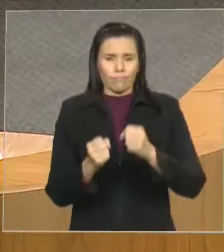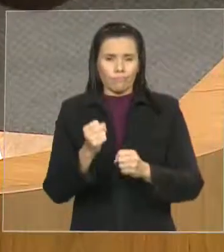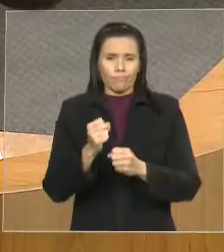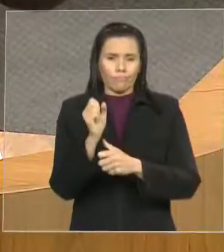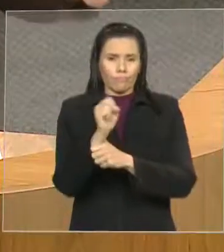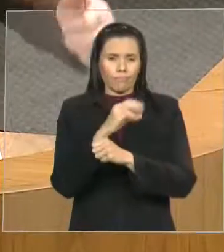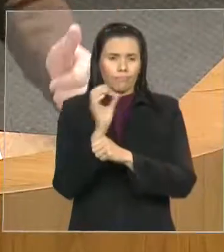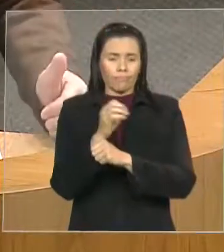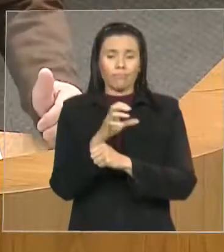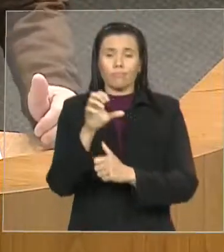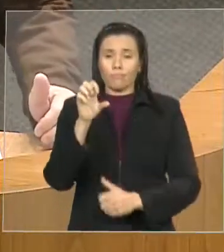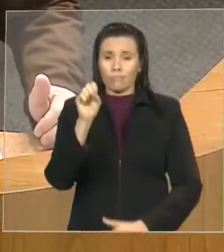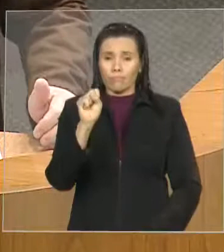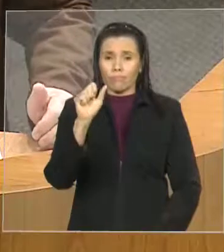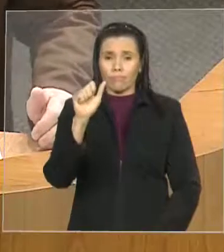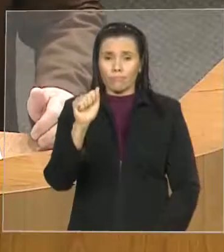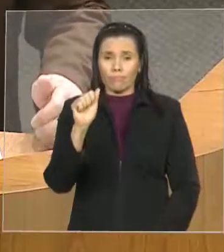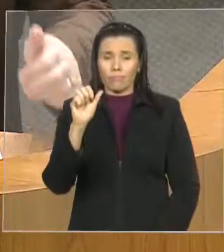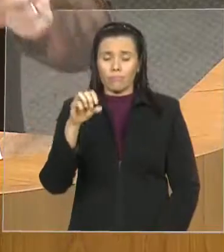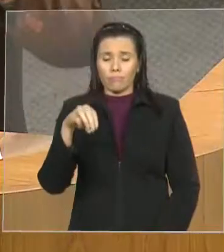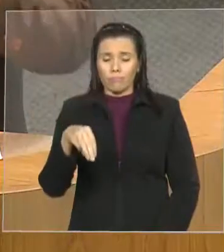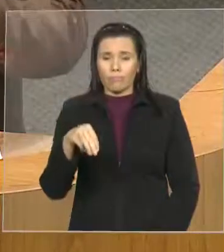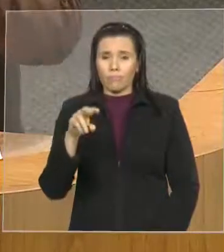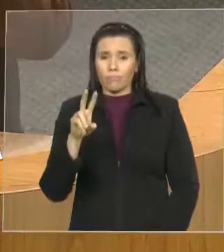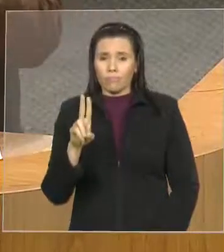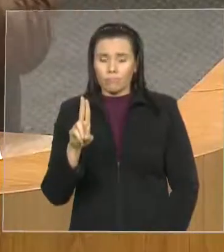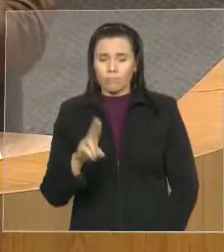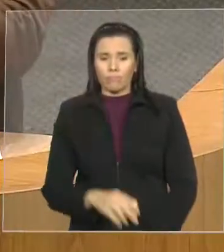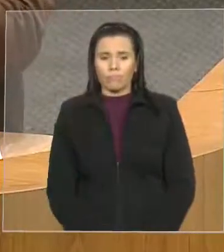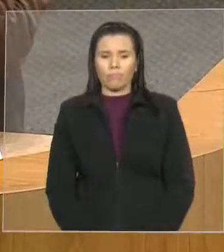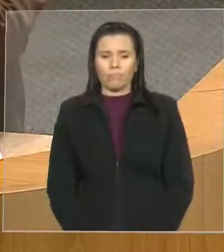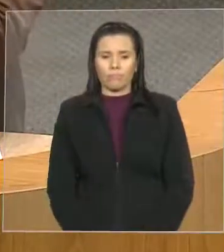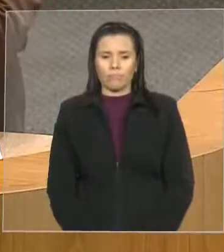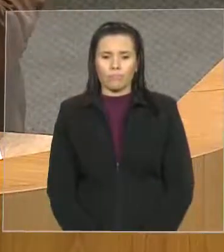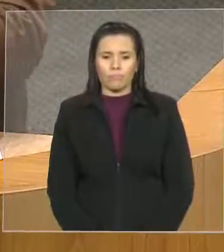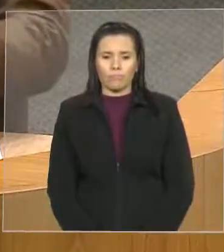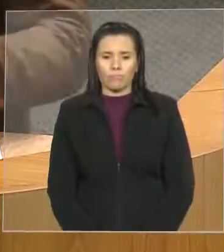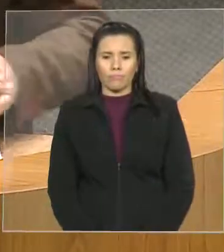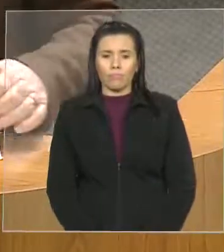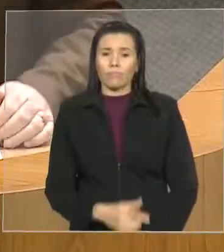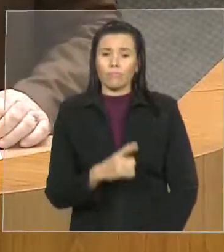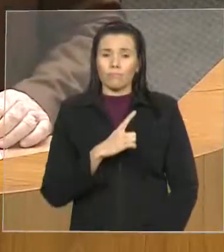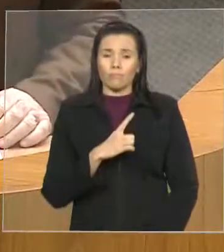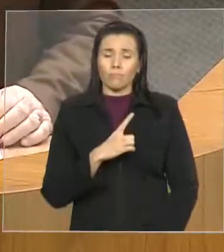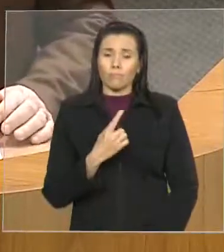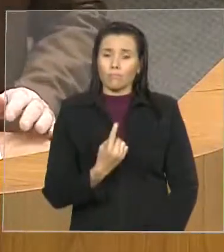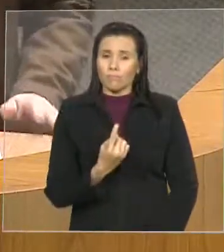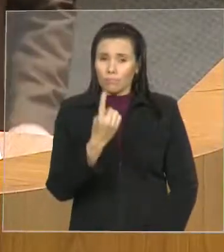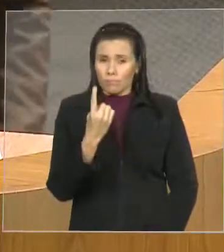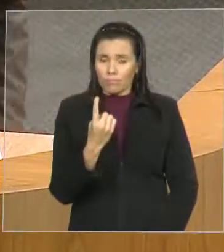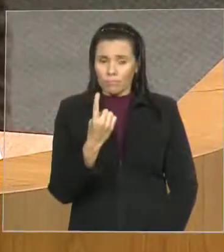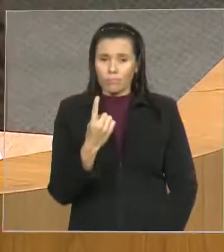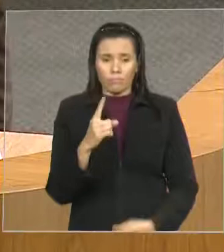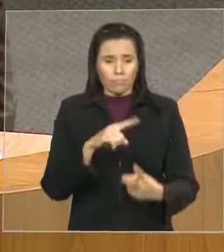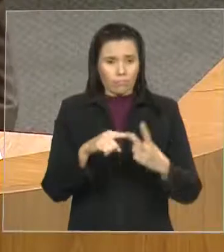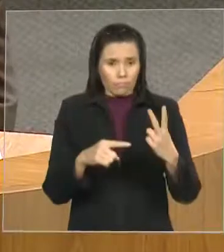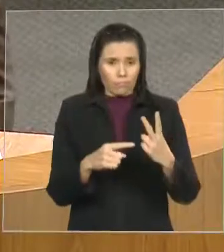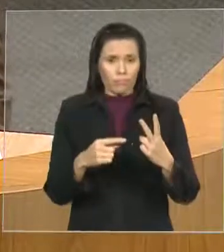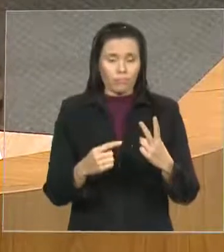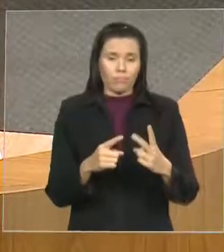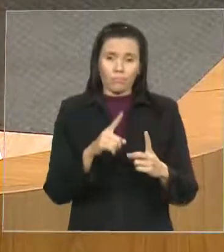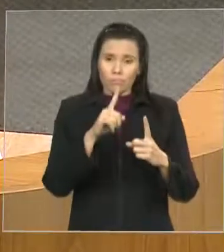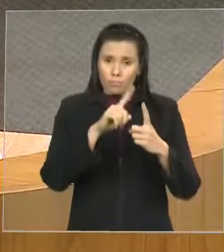Uma delas, a Rede Globo mostrou num jornal